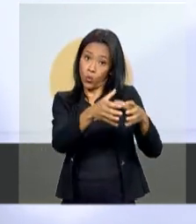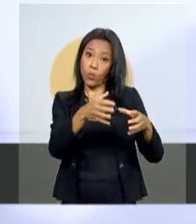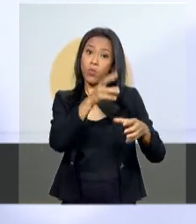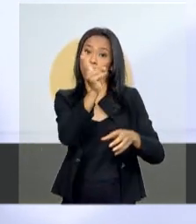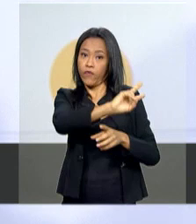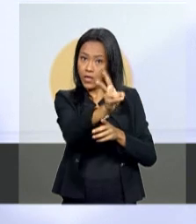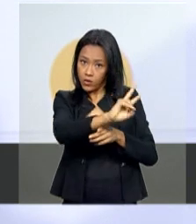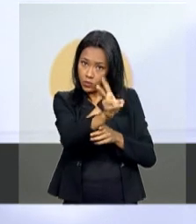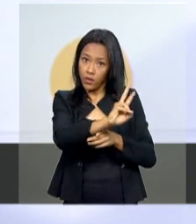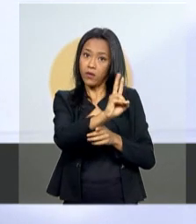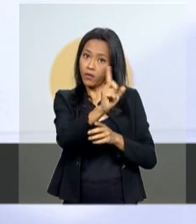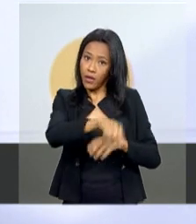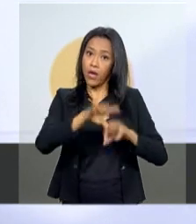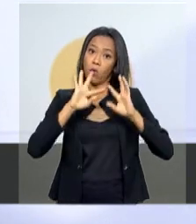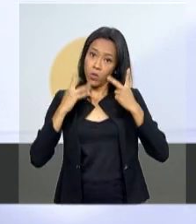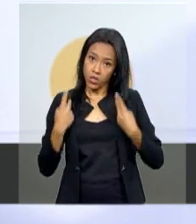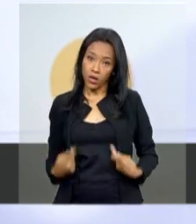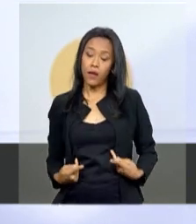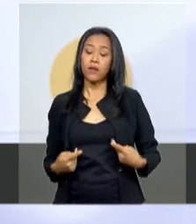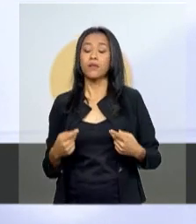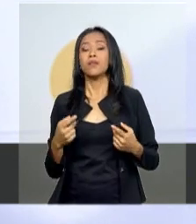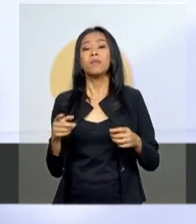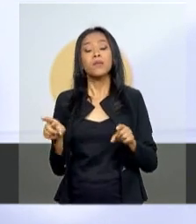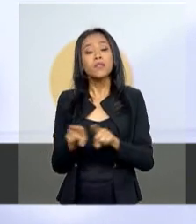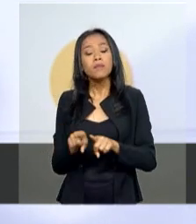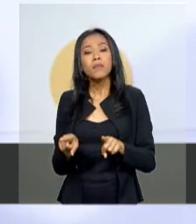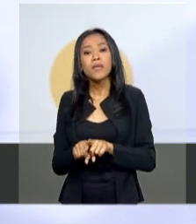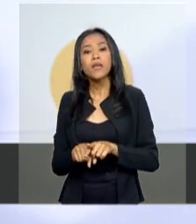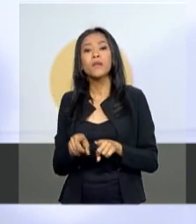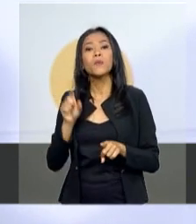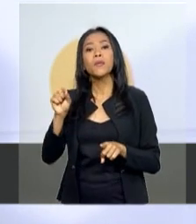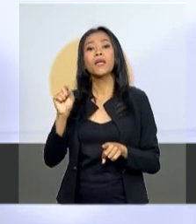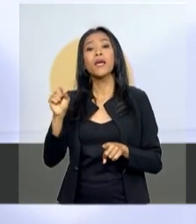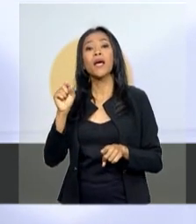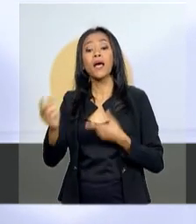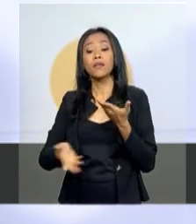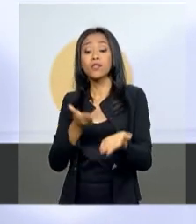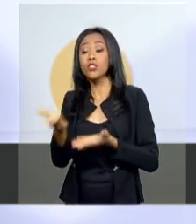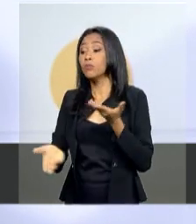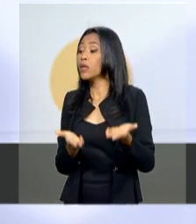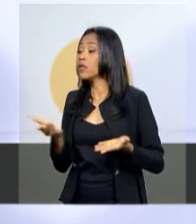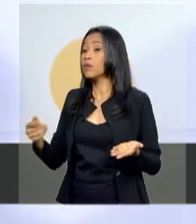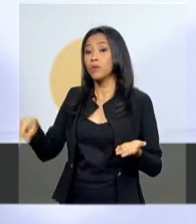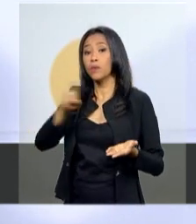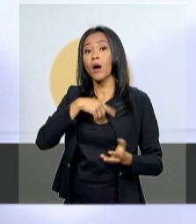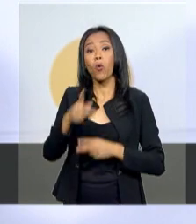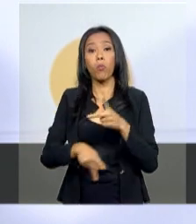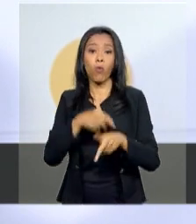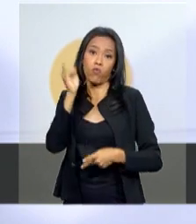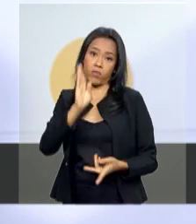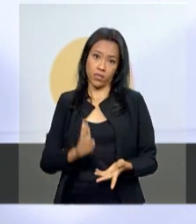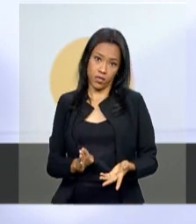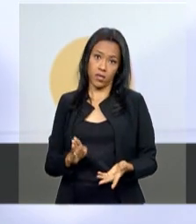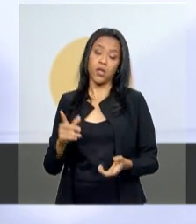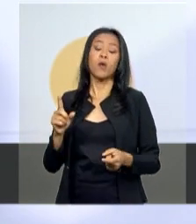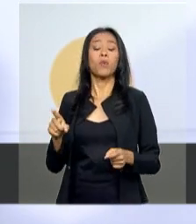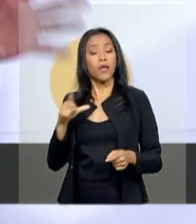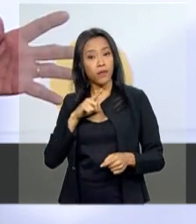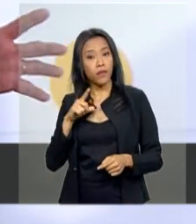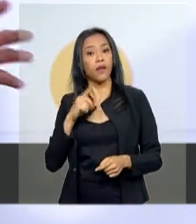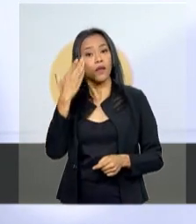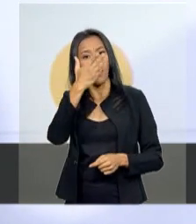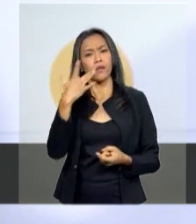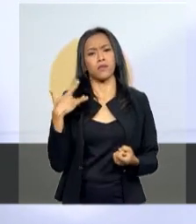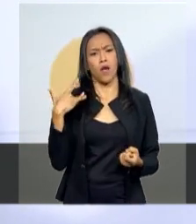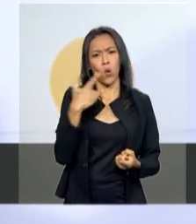uma questão humanitária mas particularmente para uma atendimento aos brasileiros que do instante que nós temos lá gente praticando